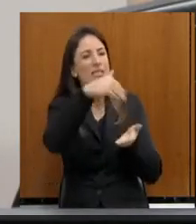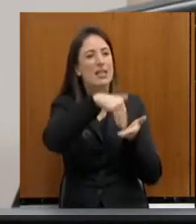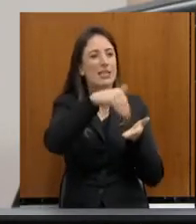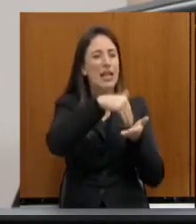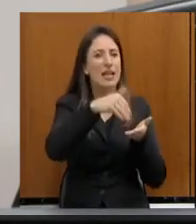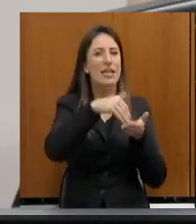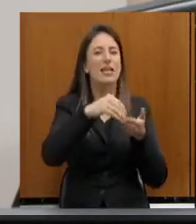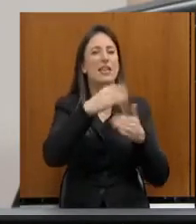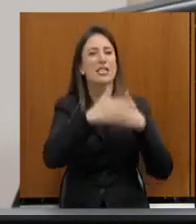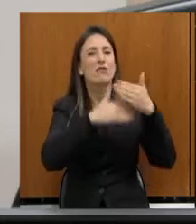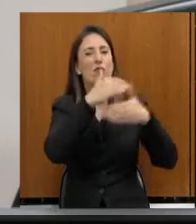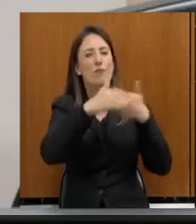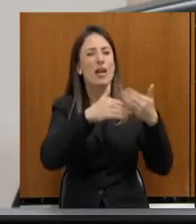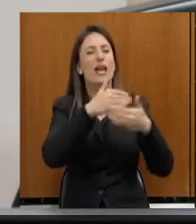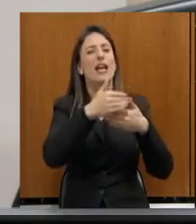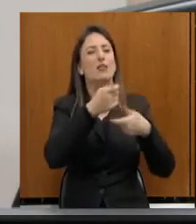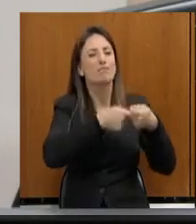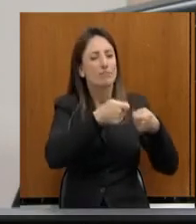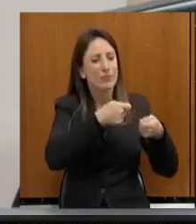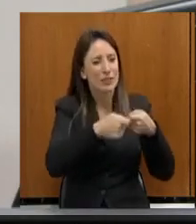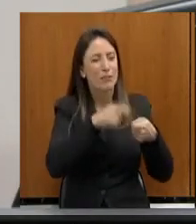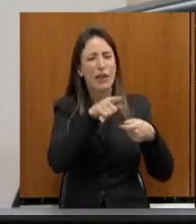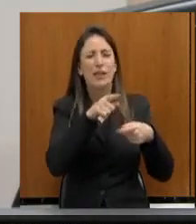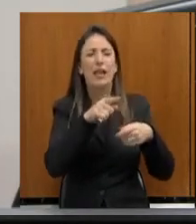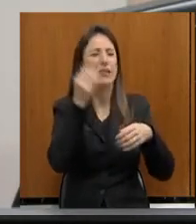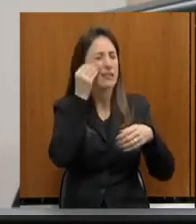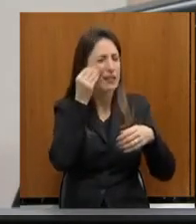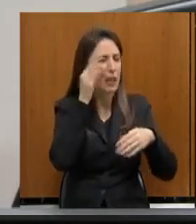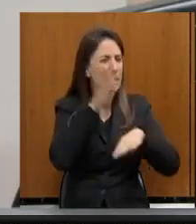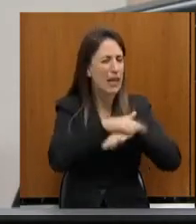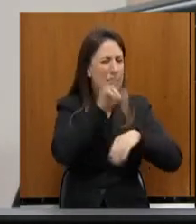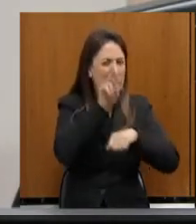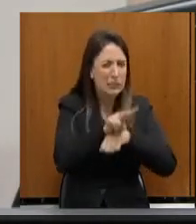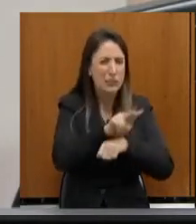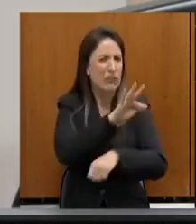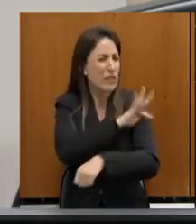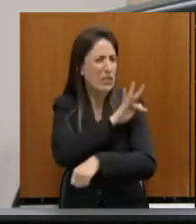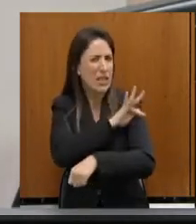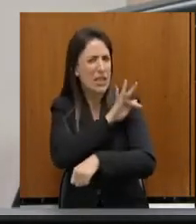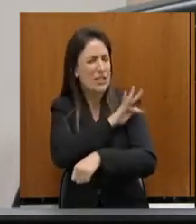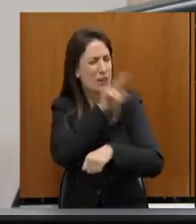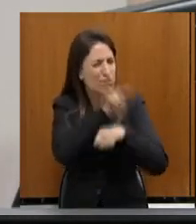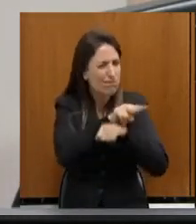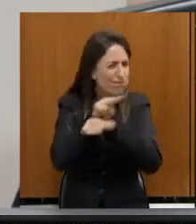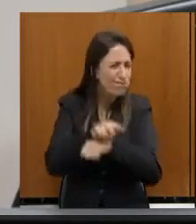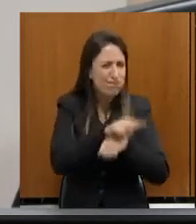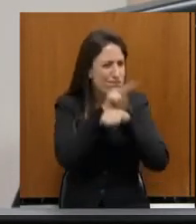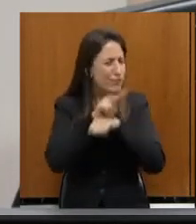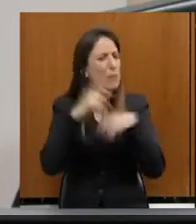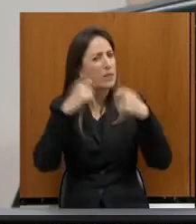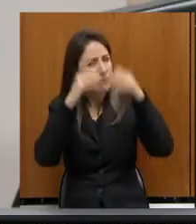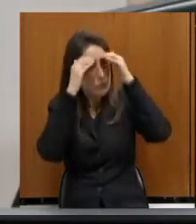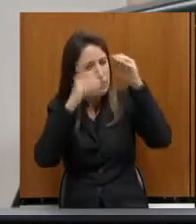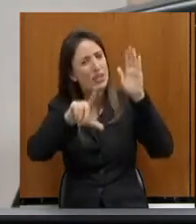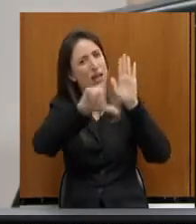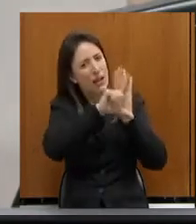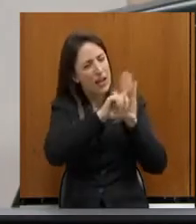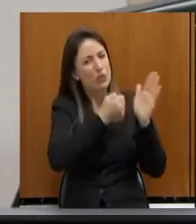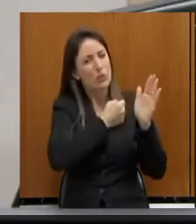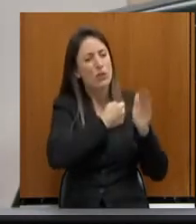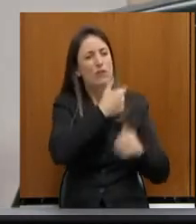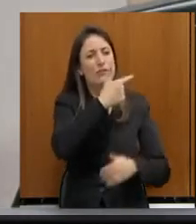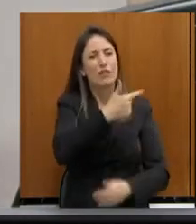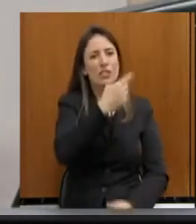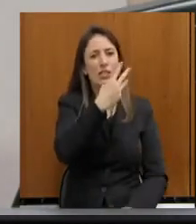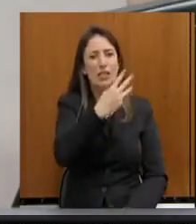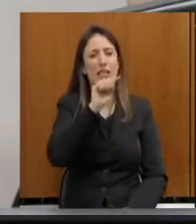providências para que atue de forma contundente na fiscalização do da Lei na atualização do cumprimento da lei nº 22